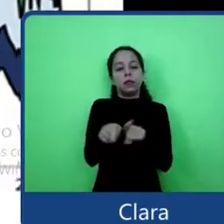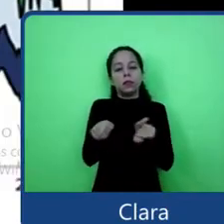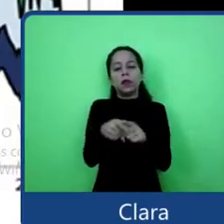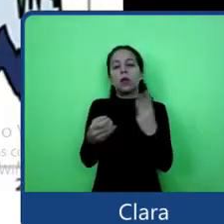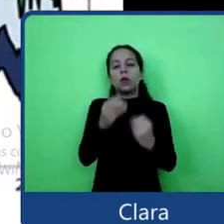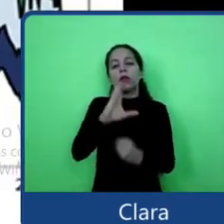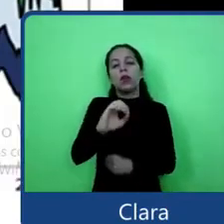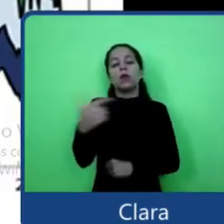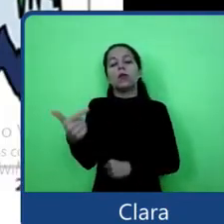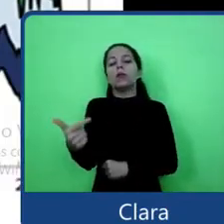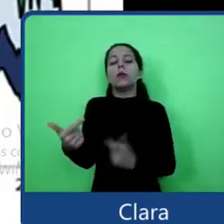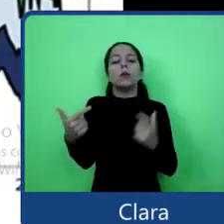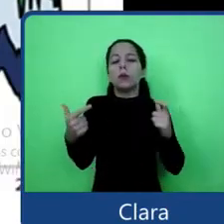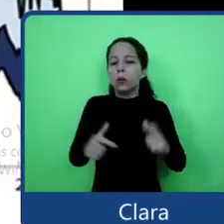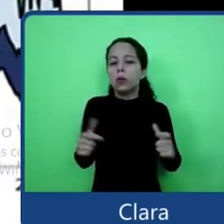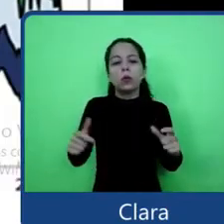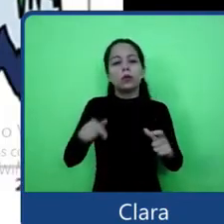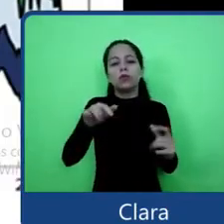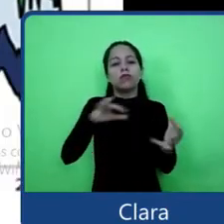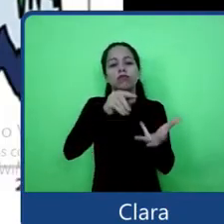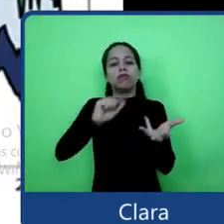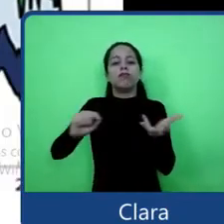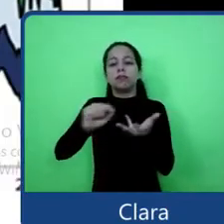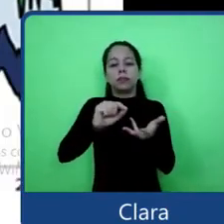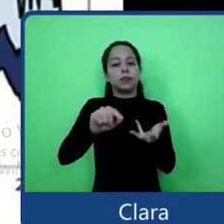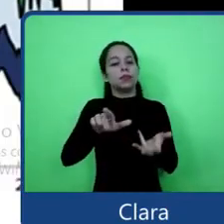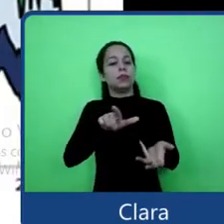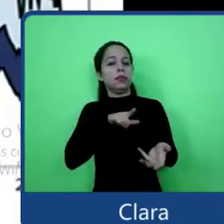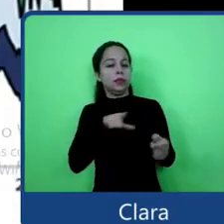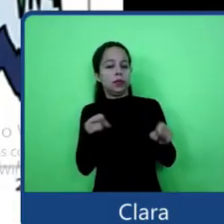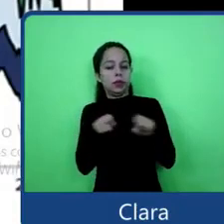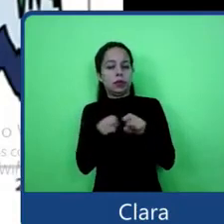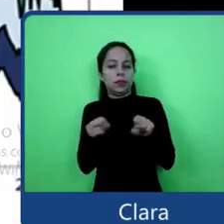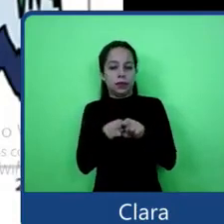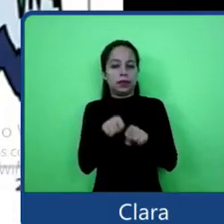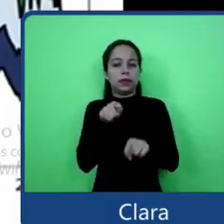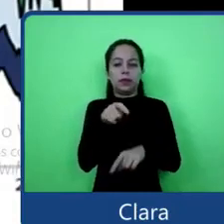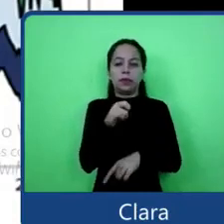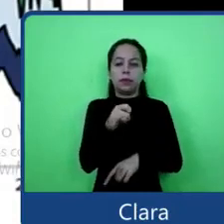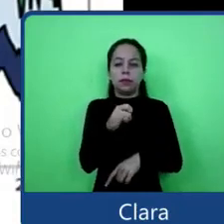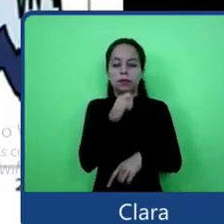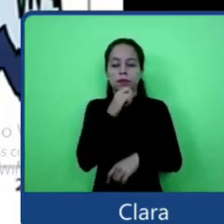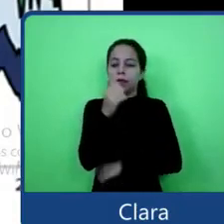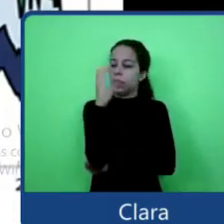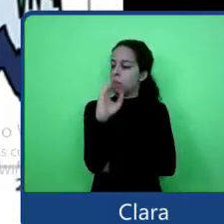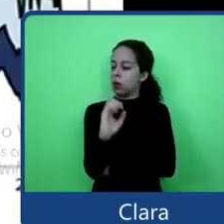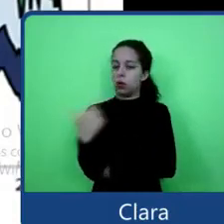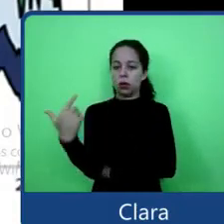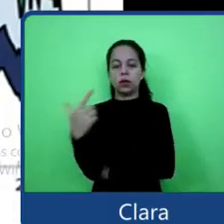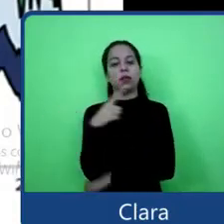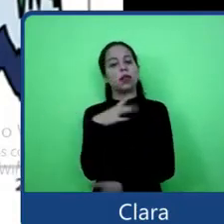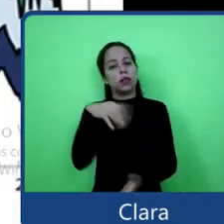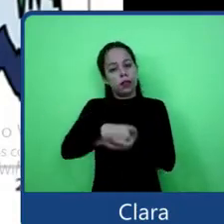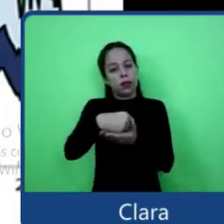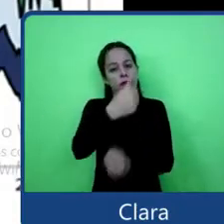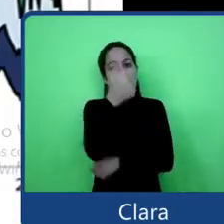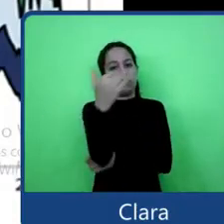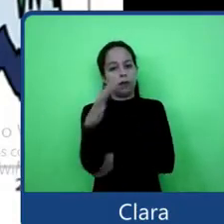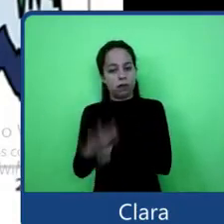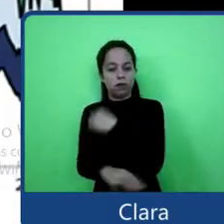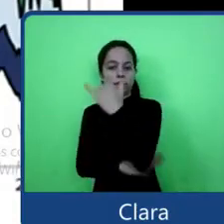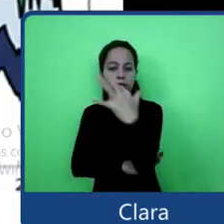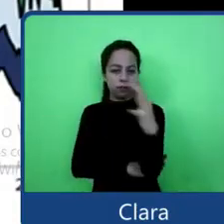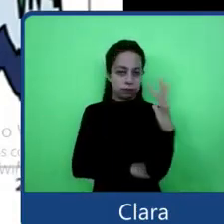né, no sistema terrestre. Então, a gente tem armazenamento de carbono nas florestas, né, na biosfera.